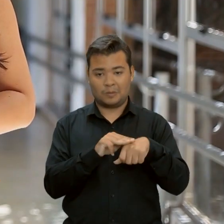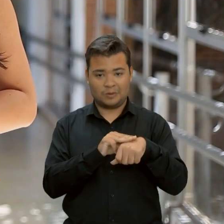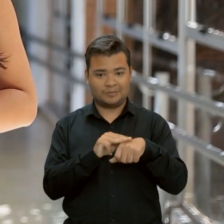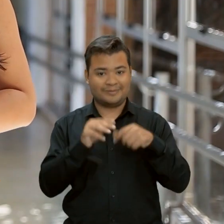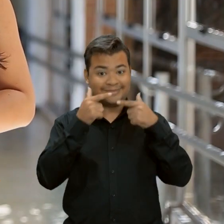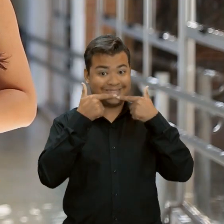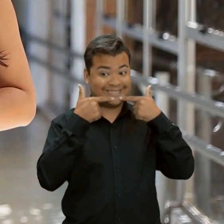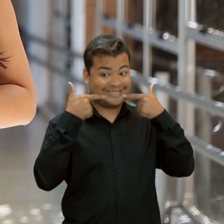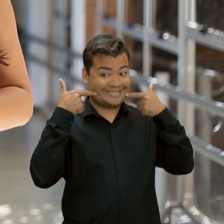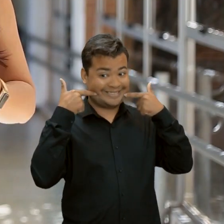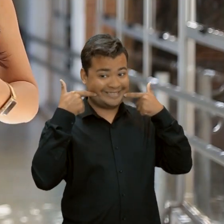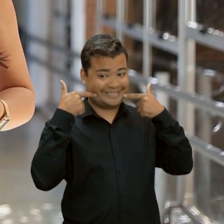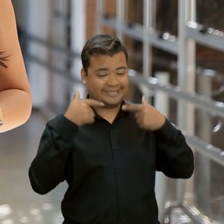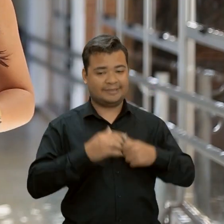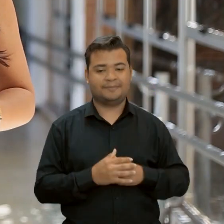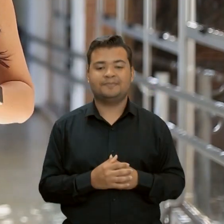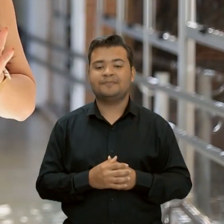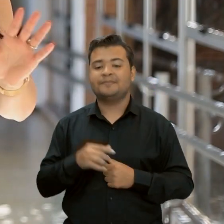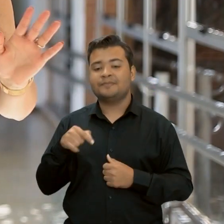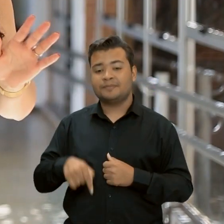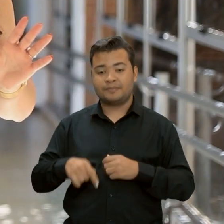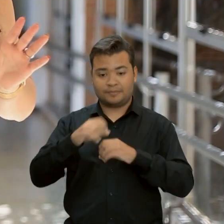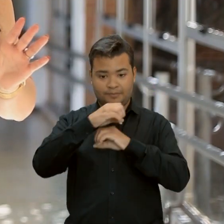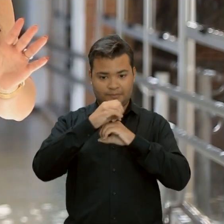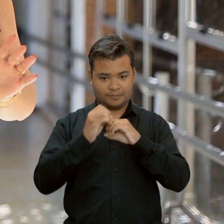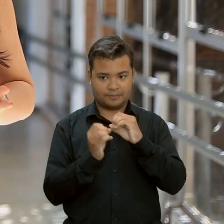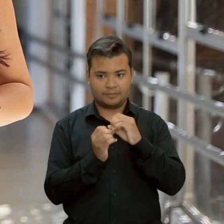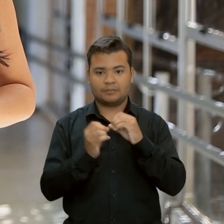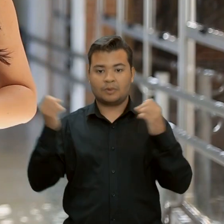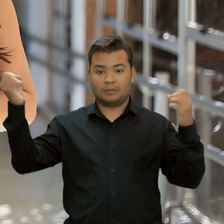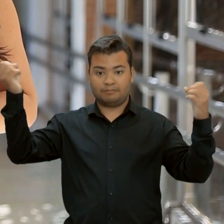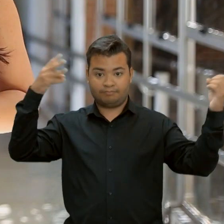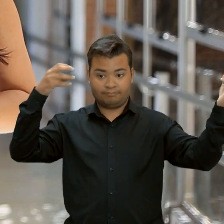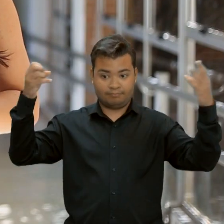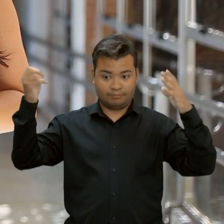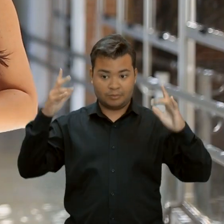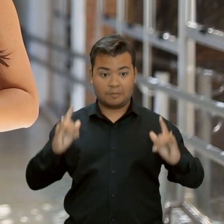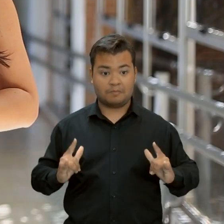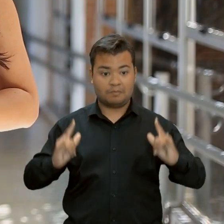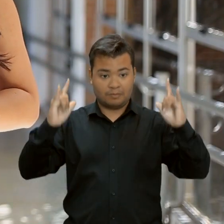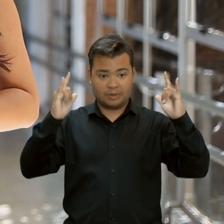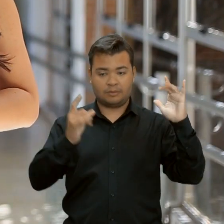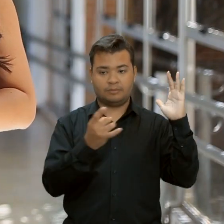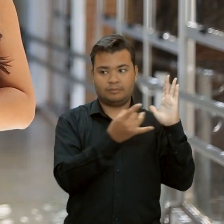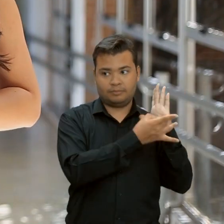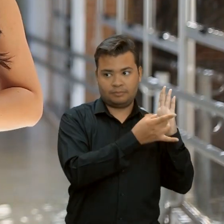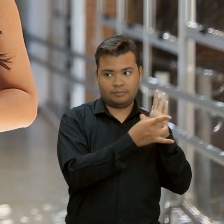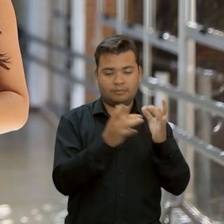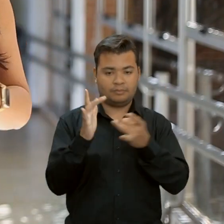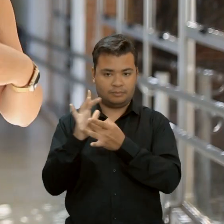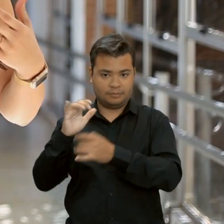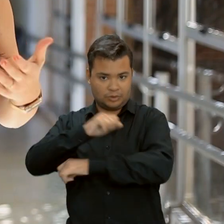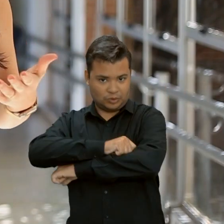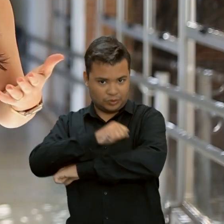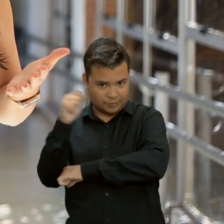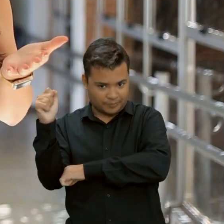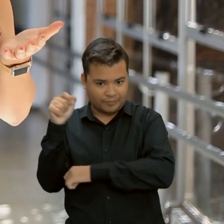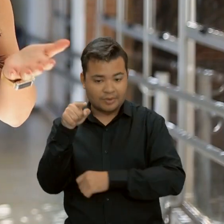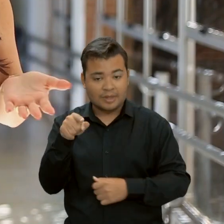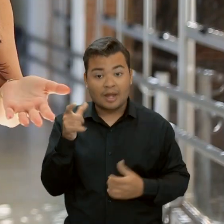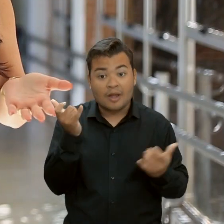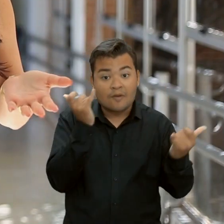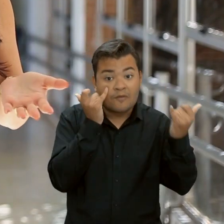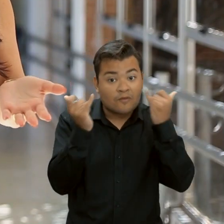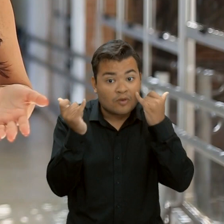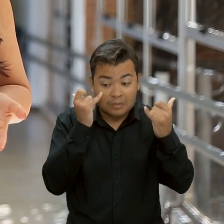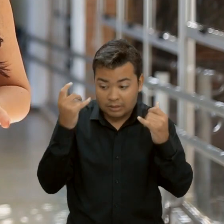largo. Eu estou em um corredor claro, com janelas nas laterais, em um prédio da UFG. E aí, querendo informações sobre